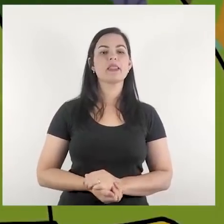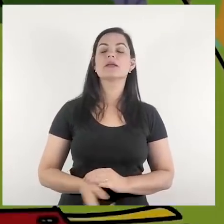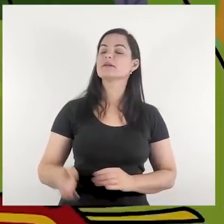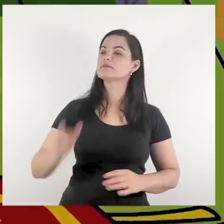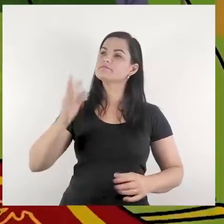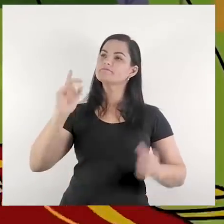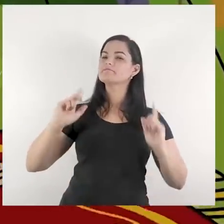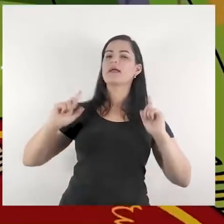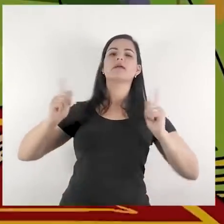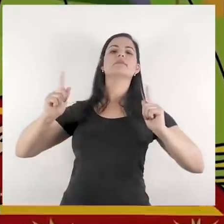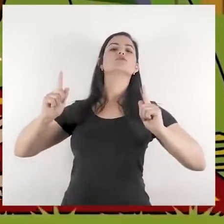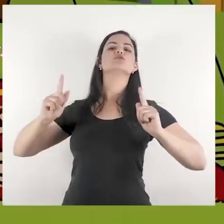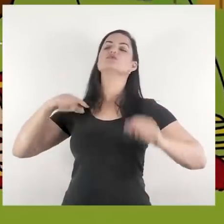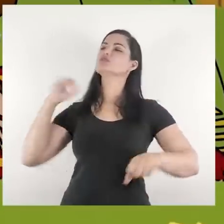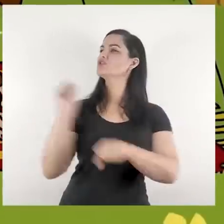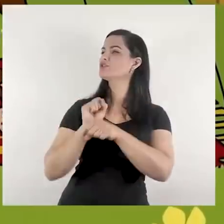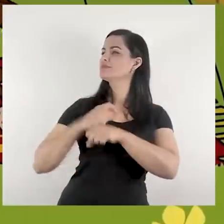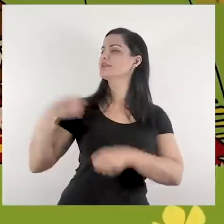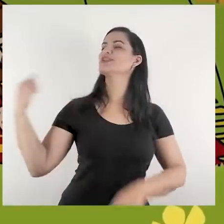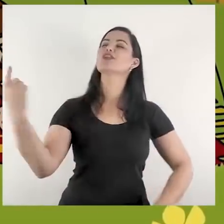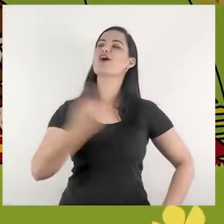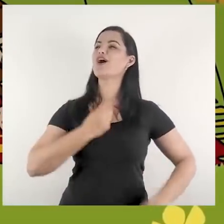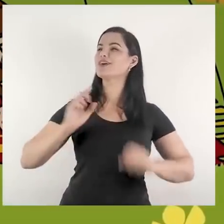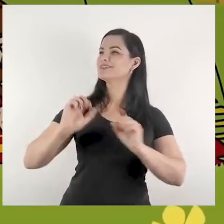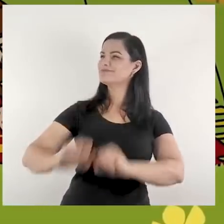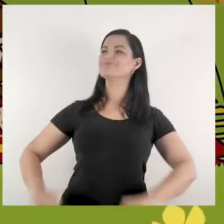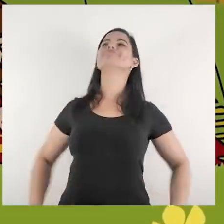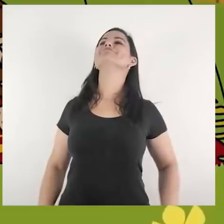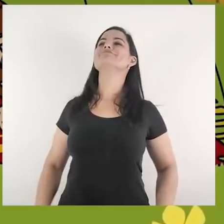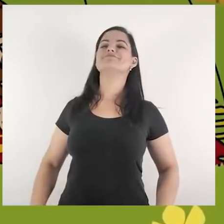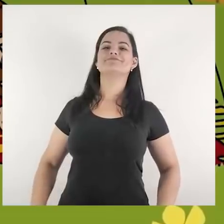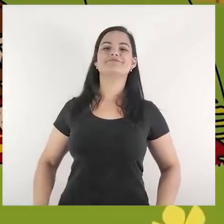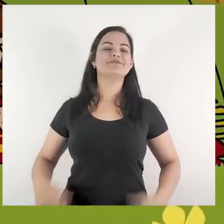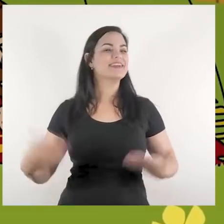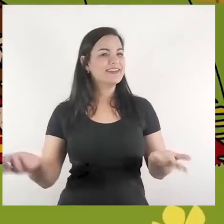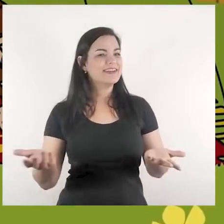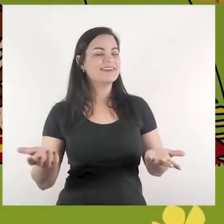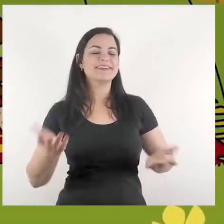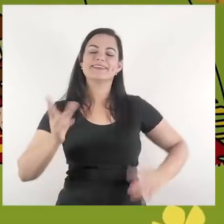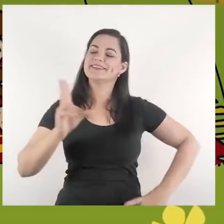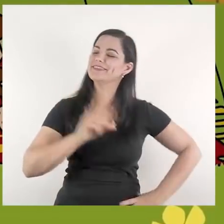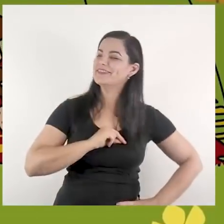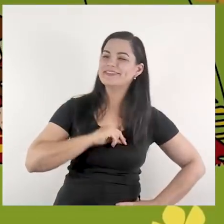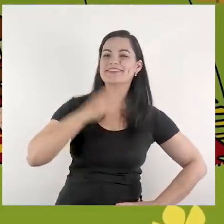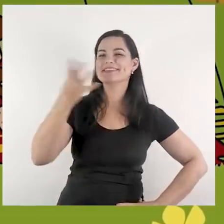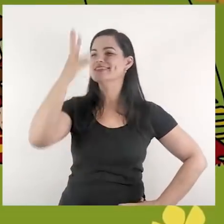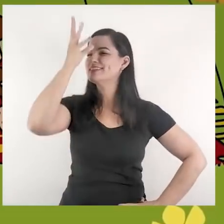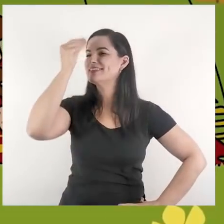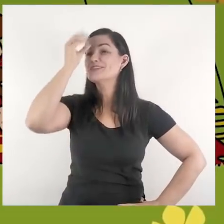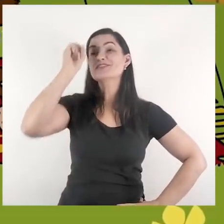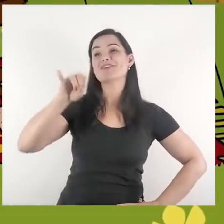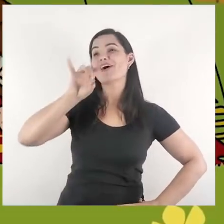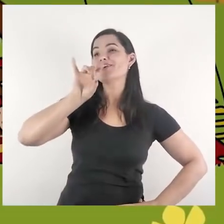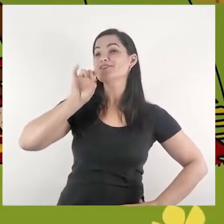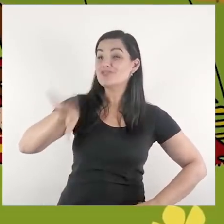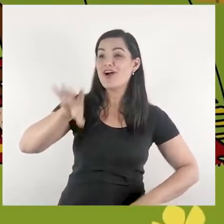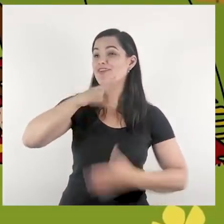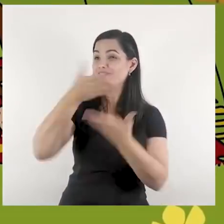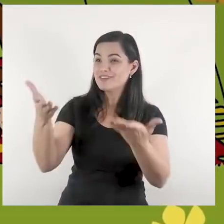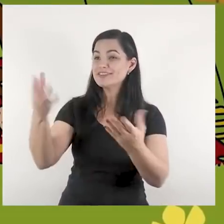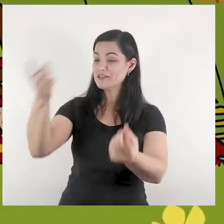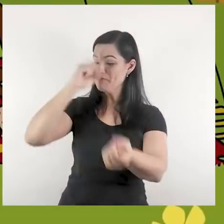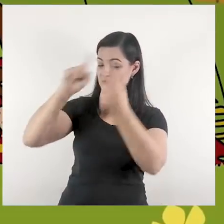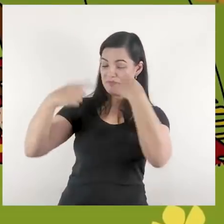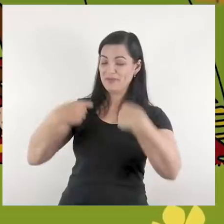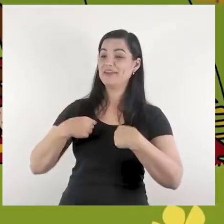A aventura nos espera! Ai, Zico, só você mesmo pra me convencer a usar minha fantasia de princesa